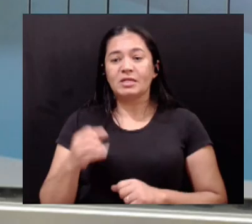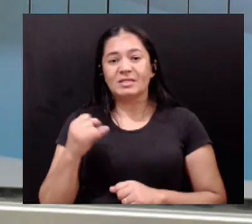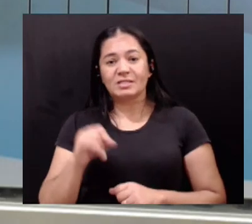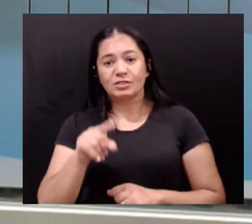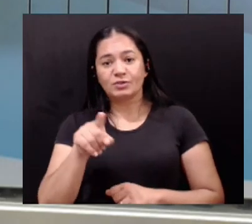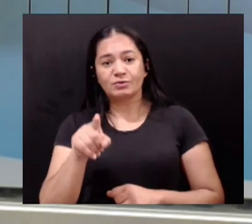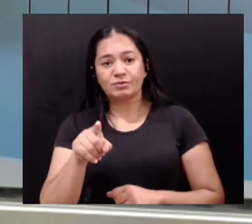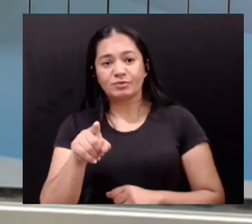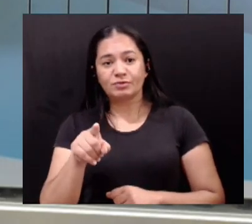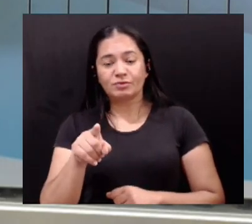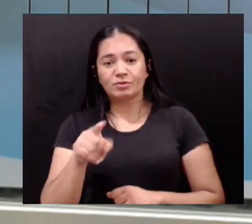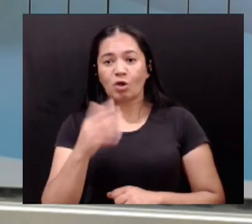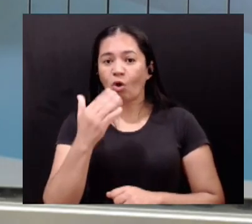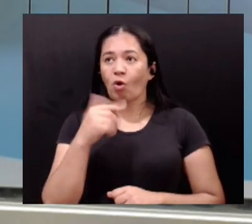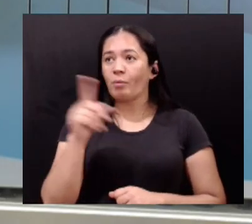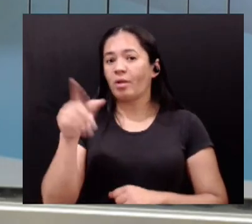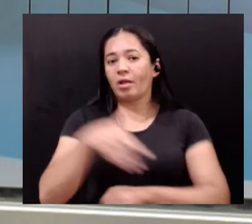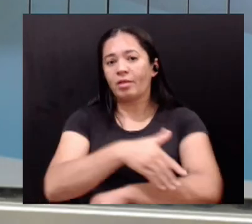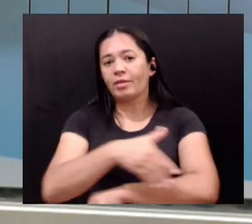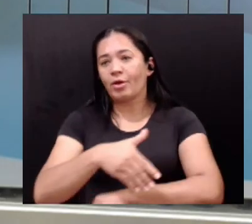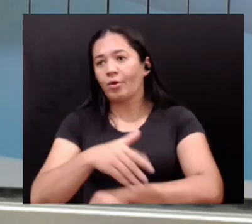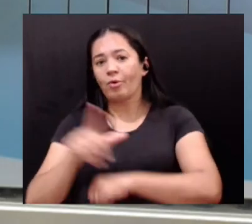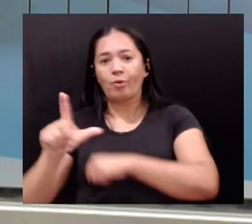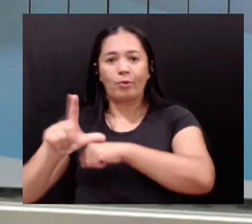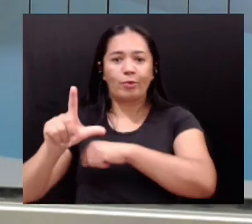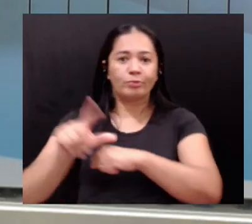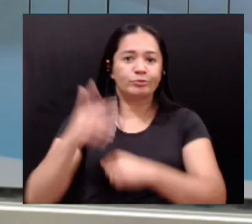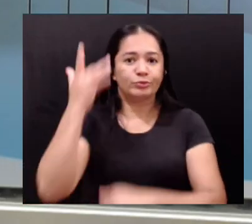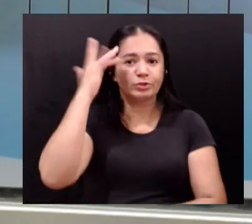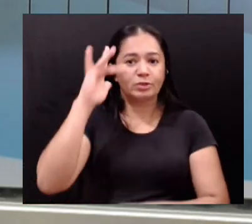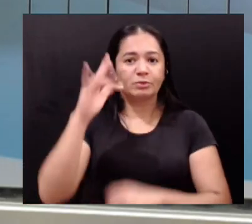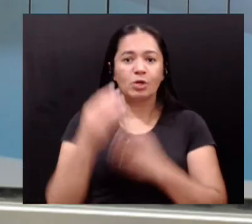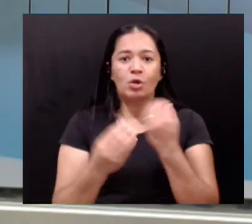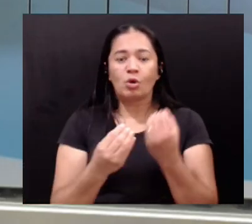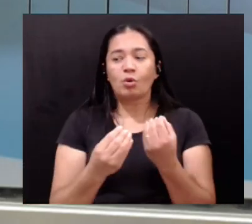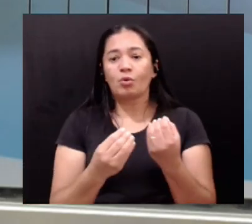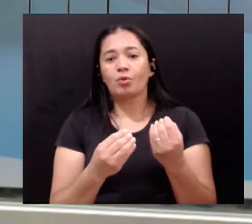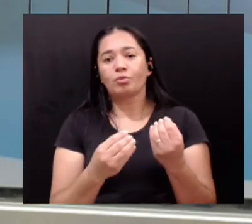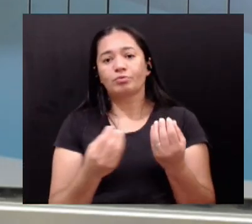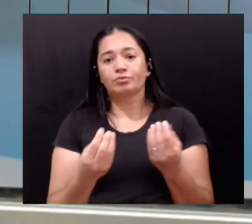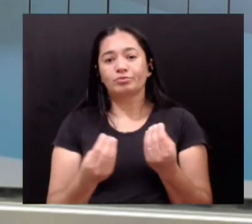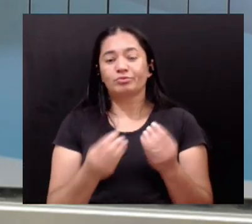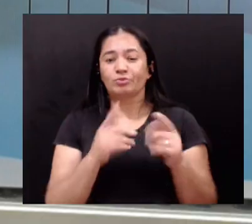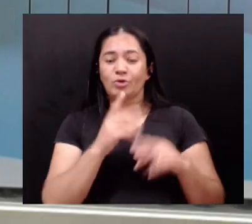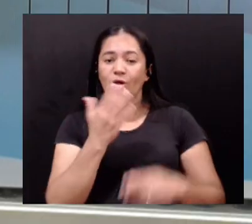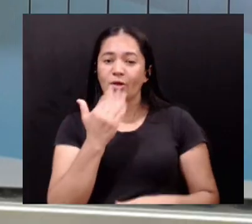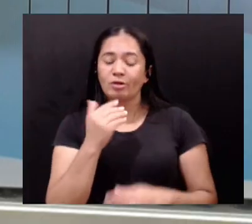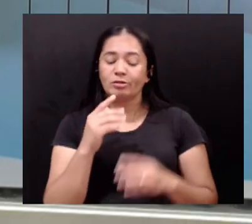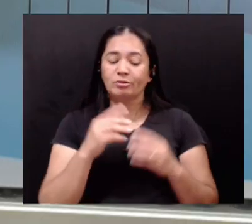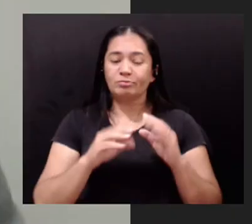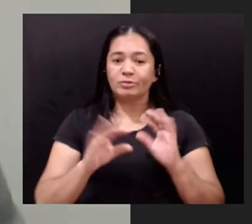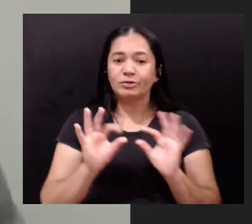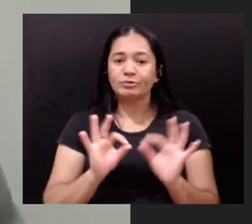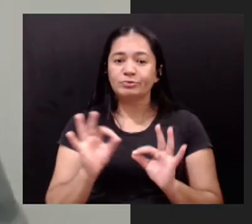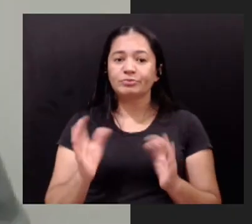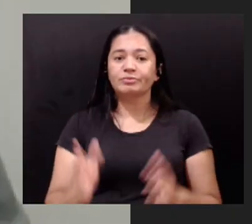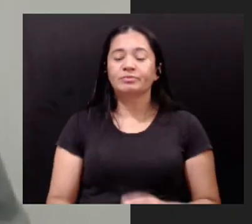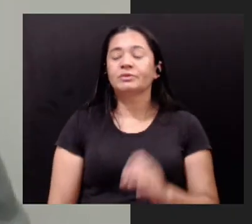pelos estabelecimentos, não sabe ao certo aí a procedência do alimento também, é isso?